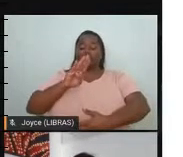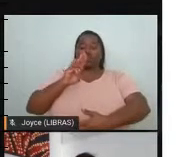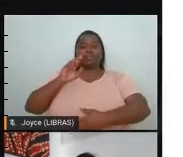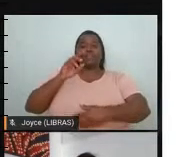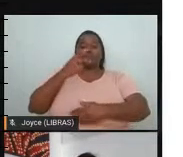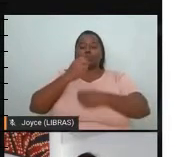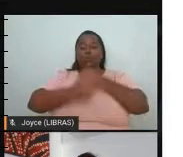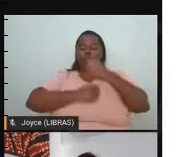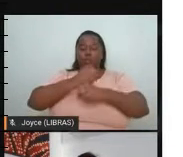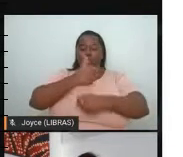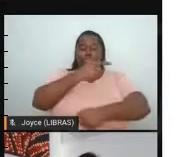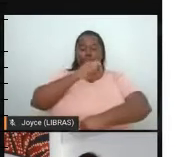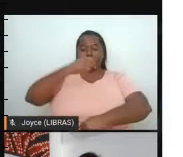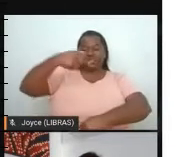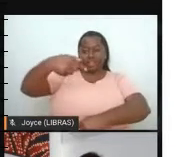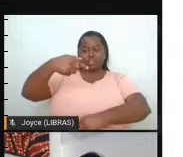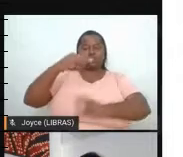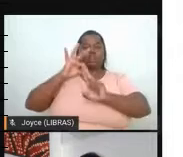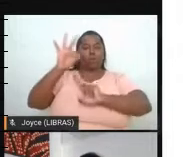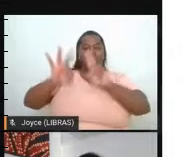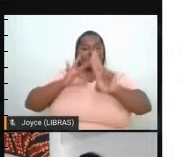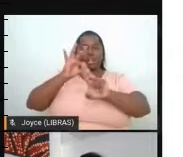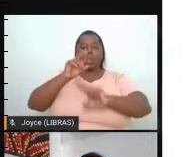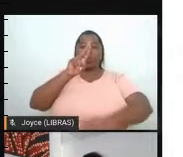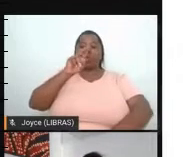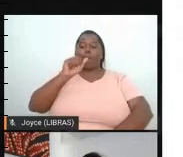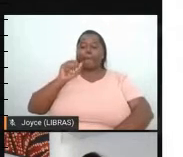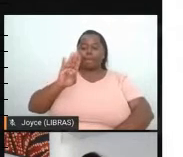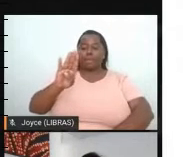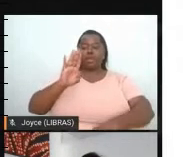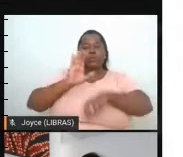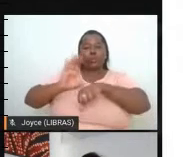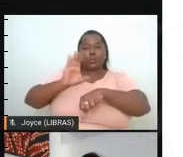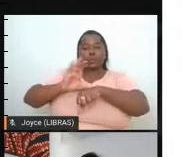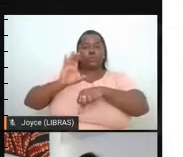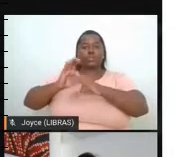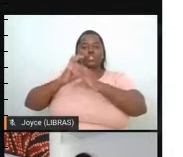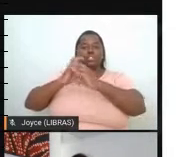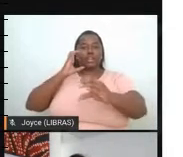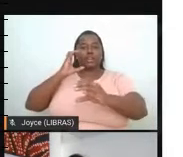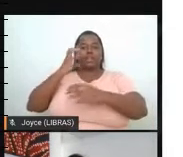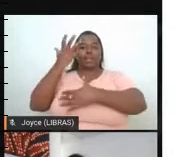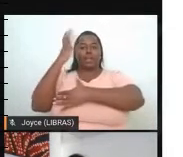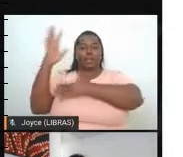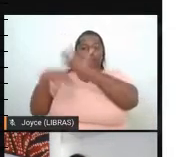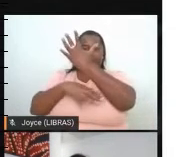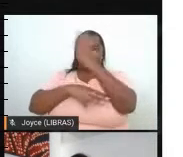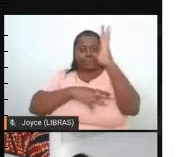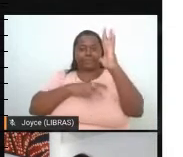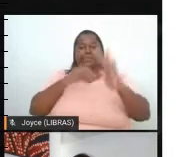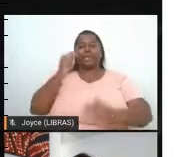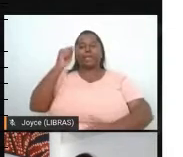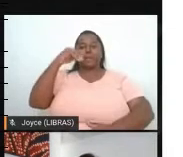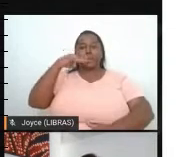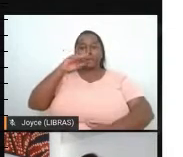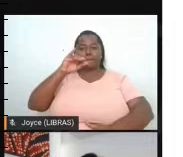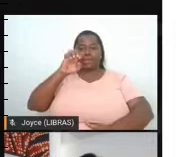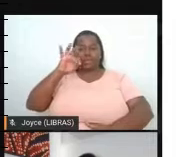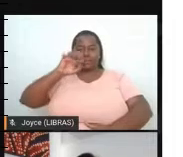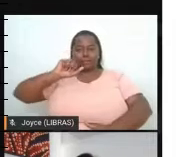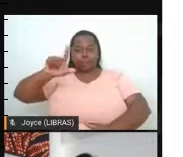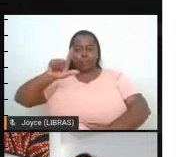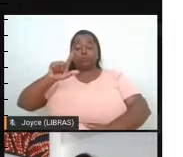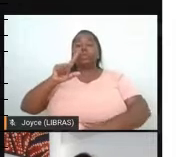tá? Do ensino à distância do curso de Engenharia Ambiental. E em 2015, quando eu entrei como docente na UFSCar, eu passei de